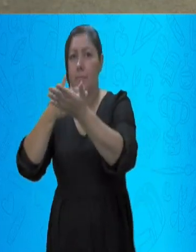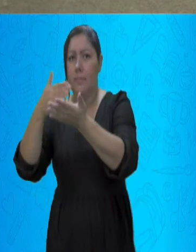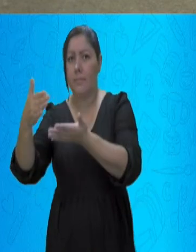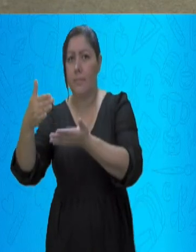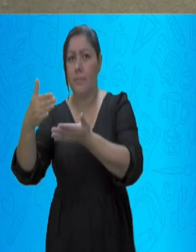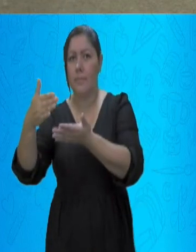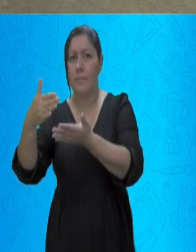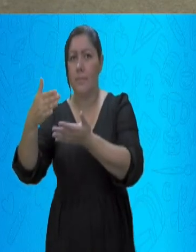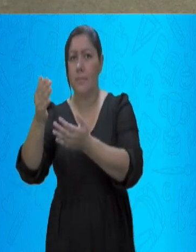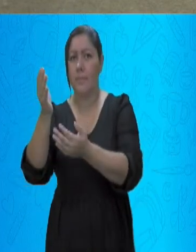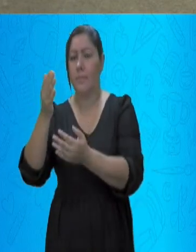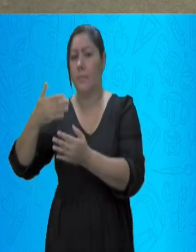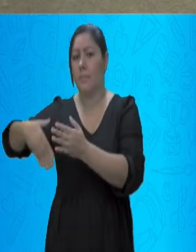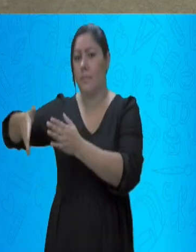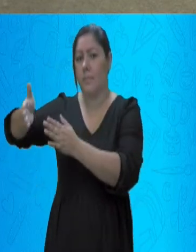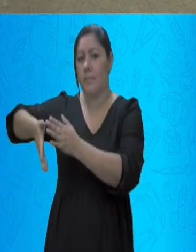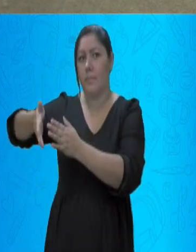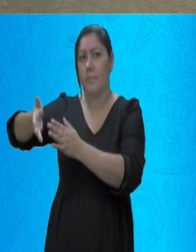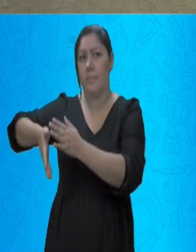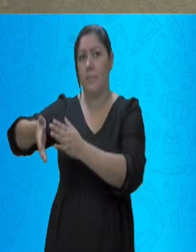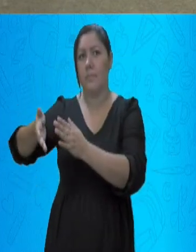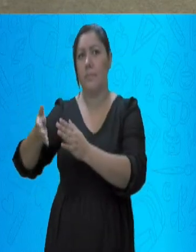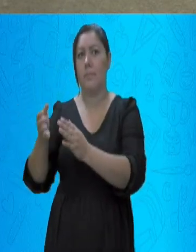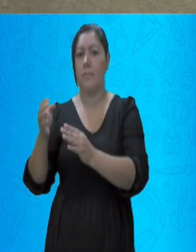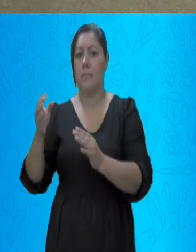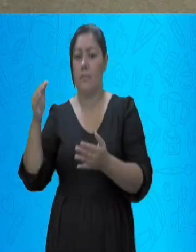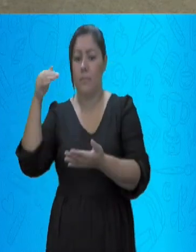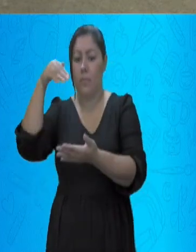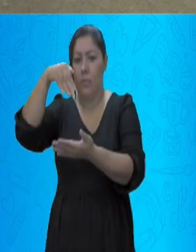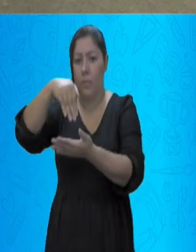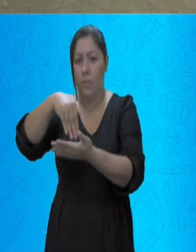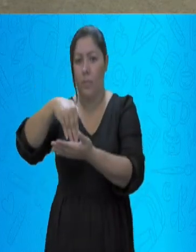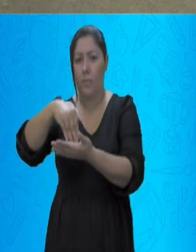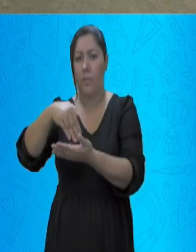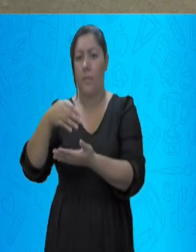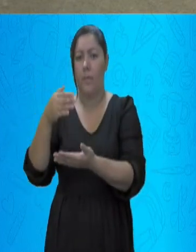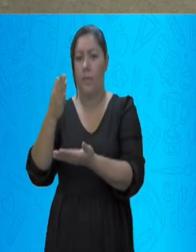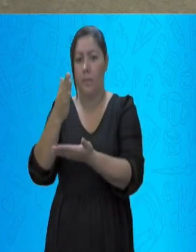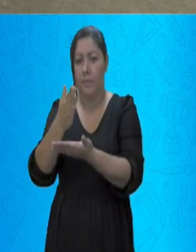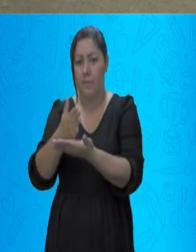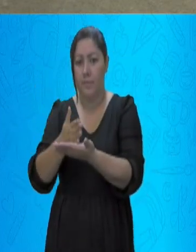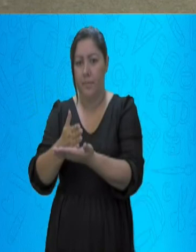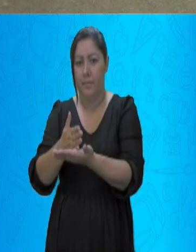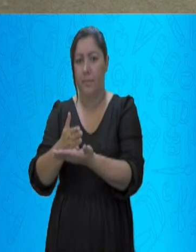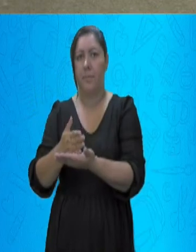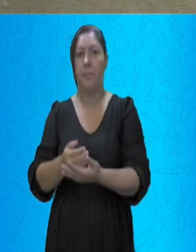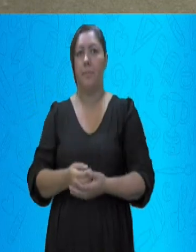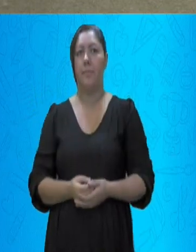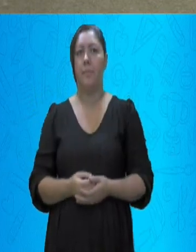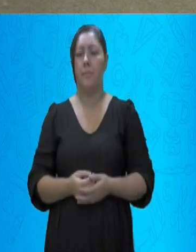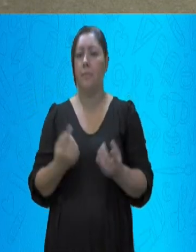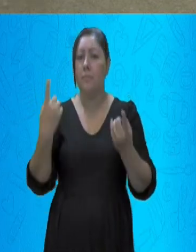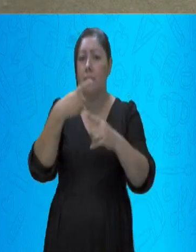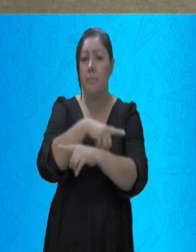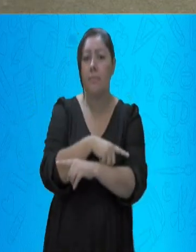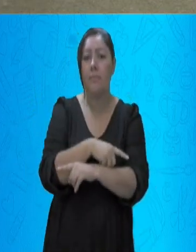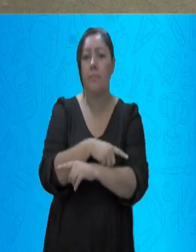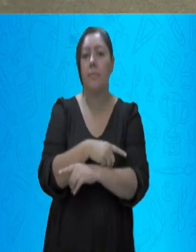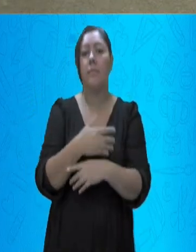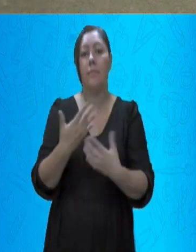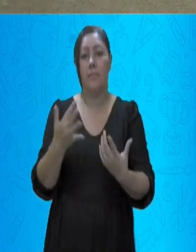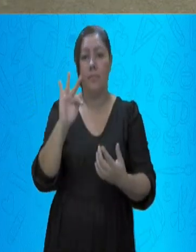e meio. Agora tá tranquilo. Qual é o contrário? Qual é o antônimo de final?